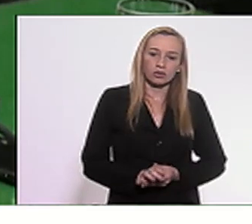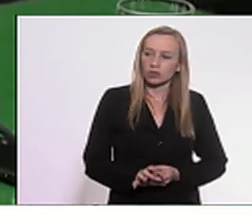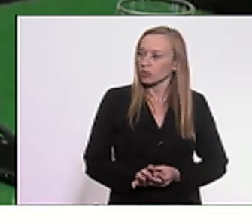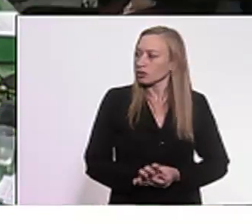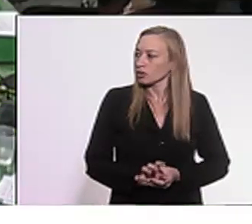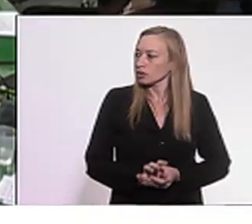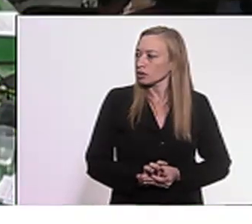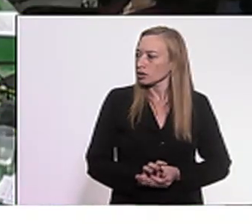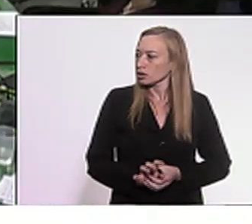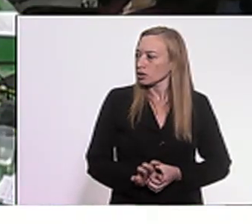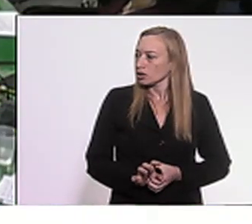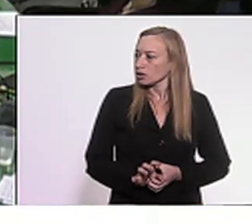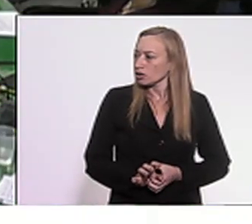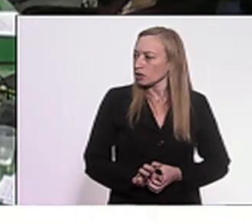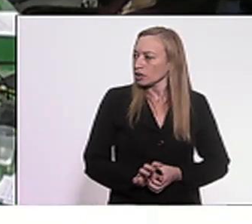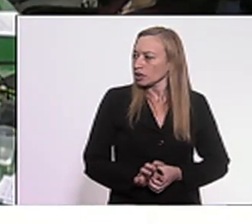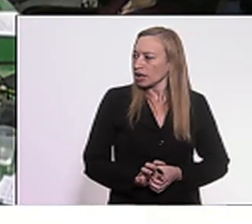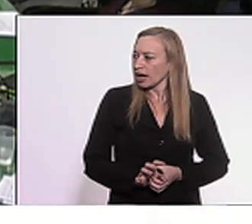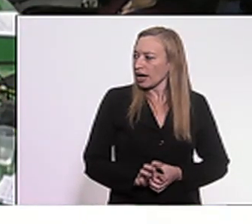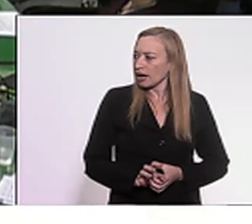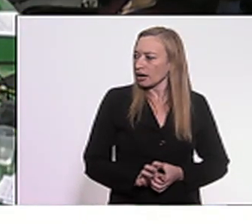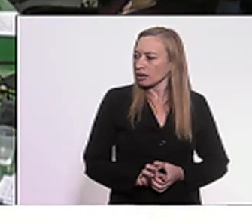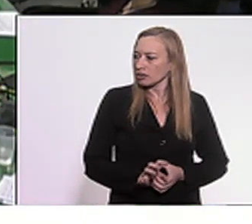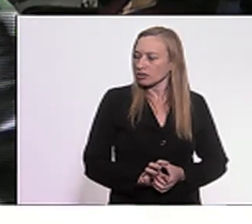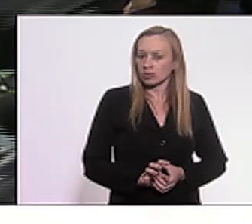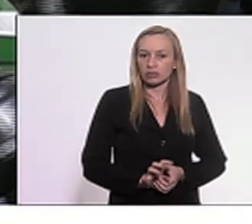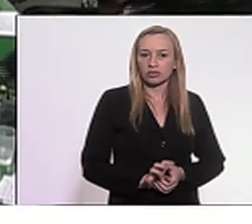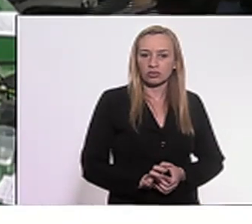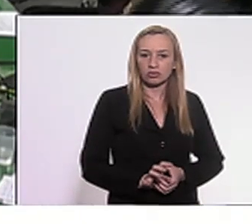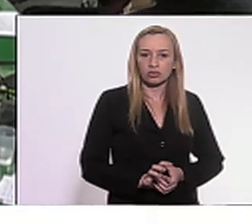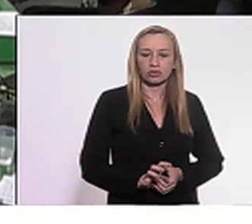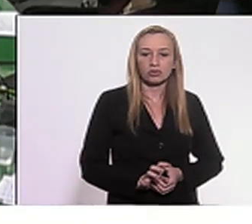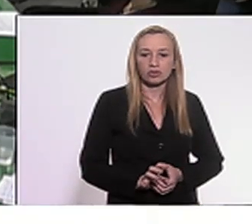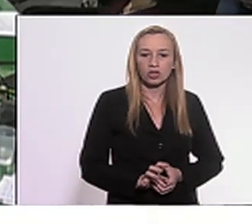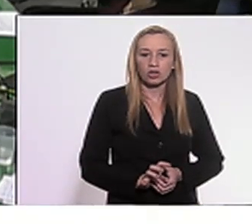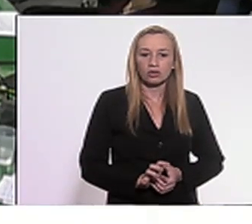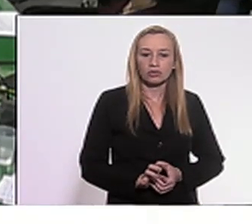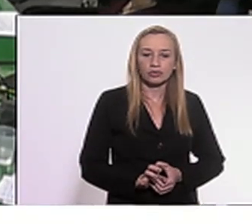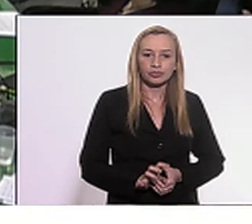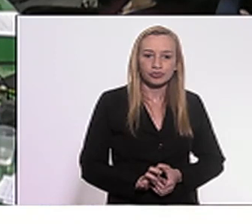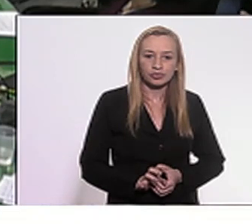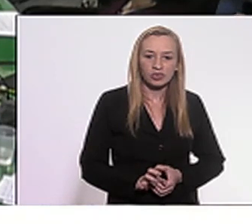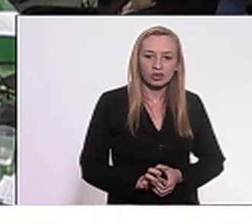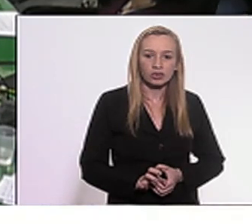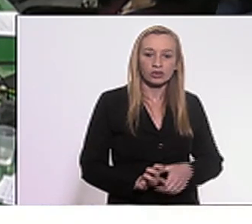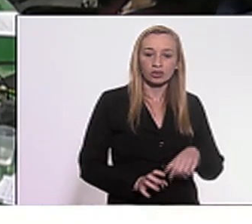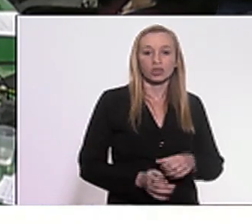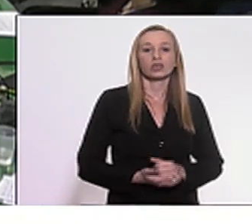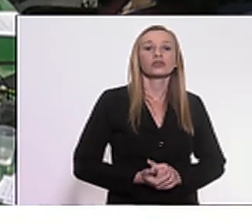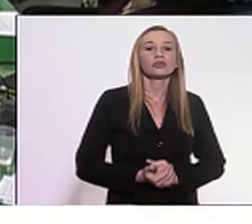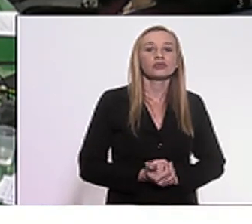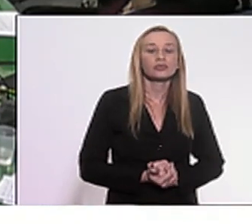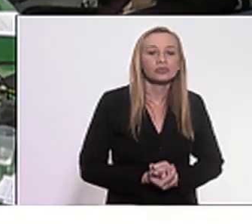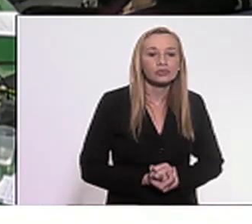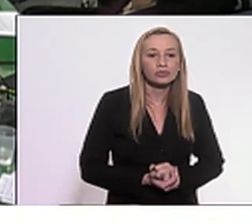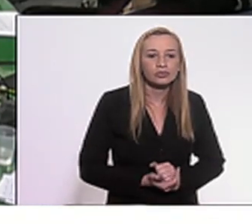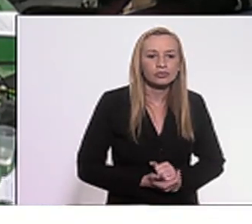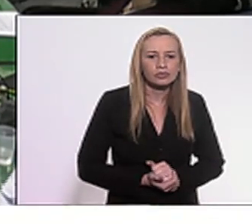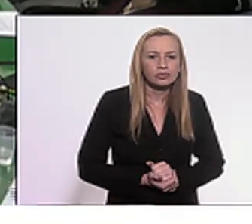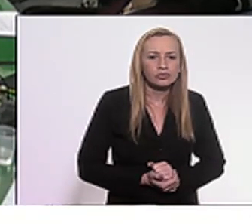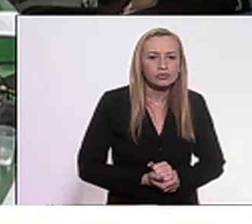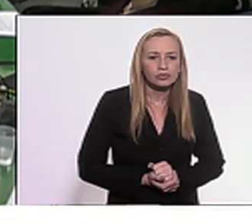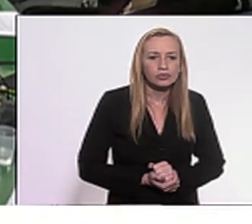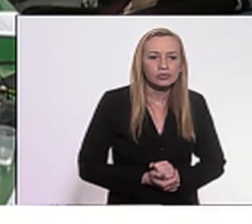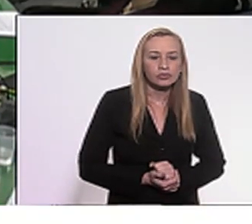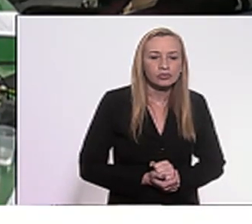Bom dia a todos, bom dia, presidente, parabéns pela iniciativa, muito válida. Eu queria